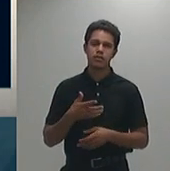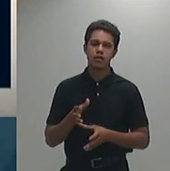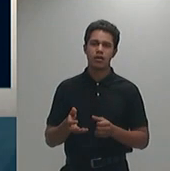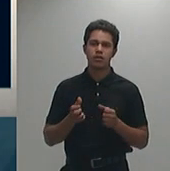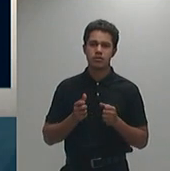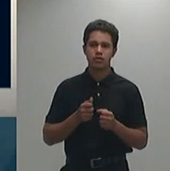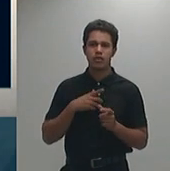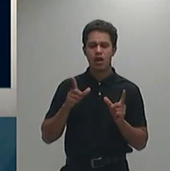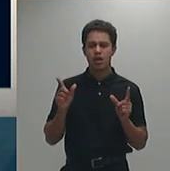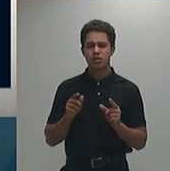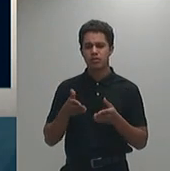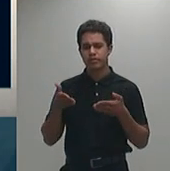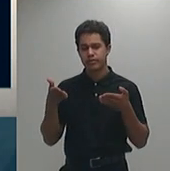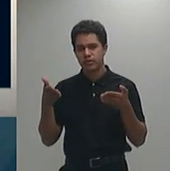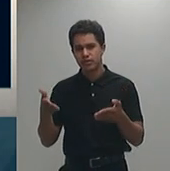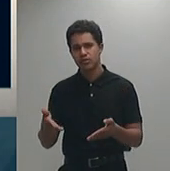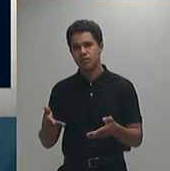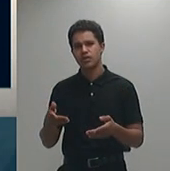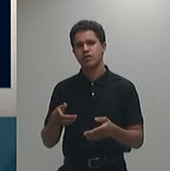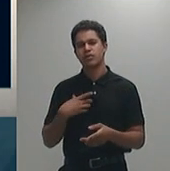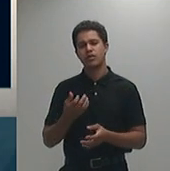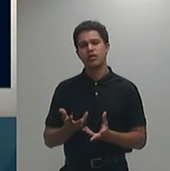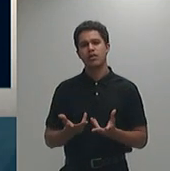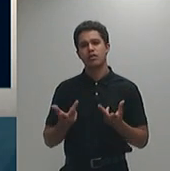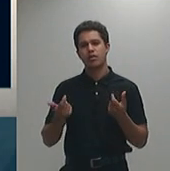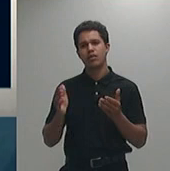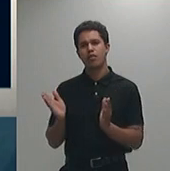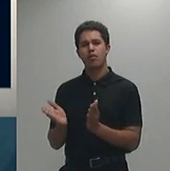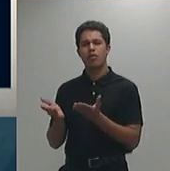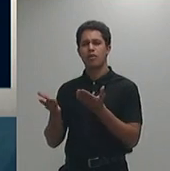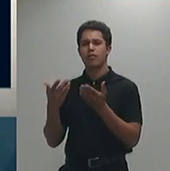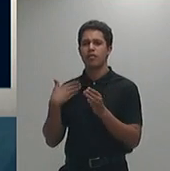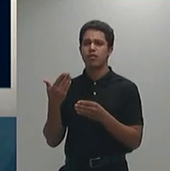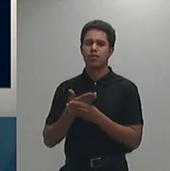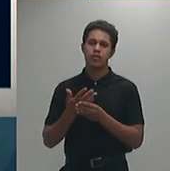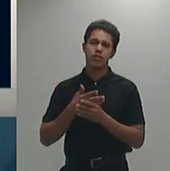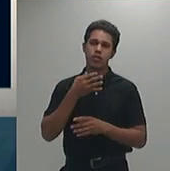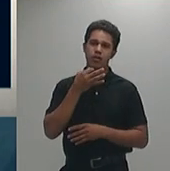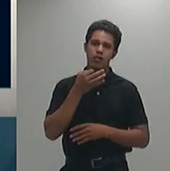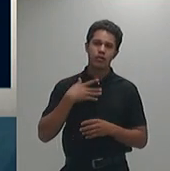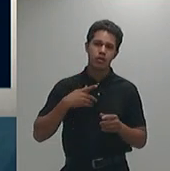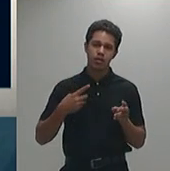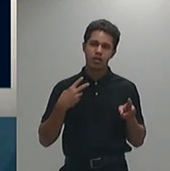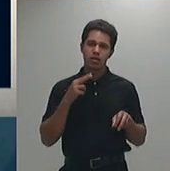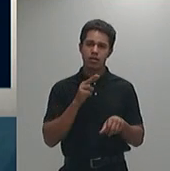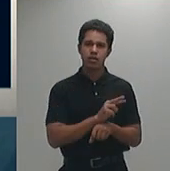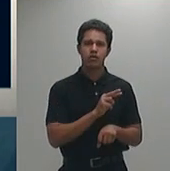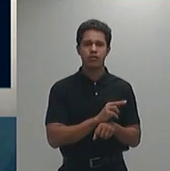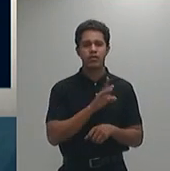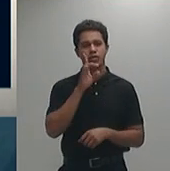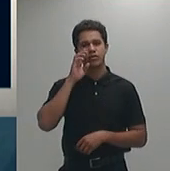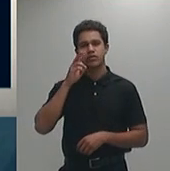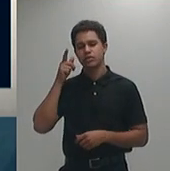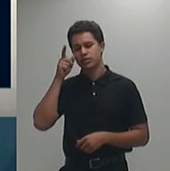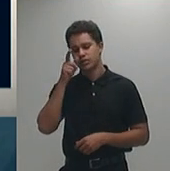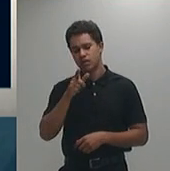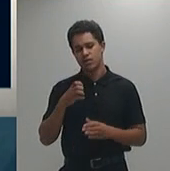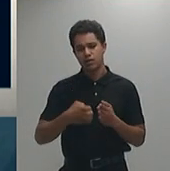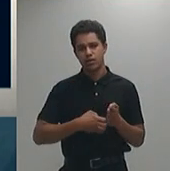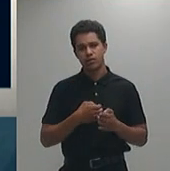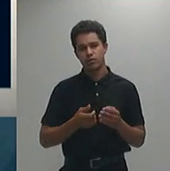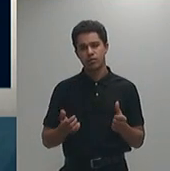participar se tornar e nessa qualidade promover o procedimento arbitral arrogantes na defesa de interesse direito da companhia e substituição